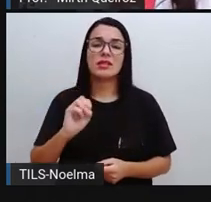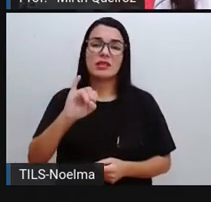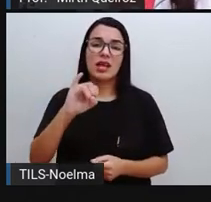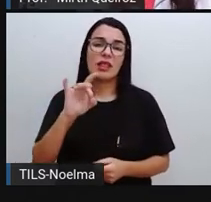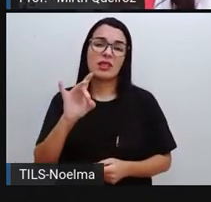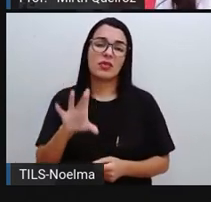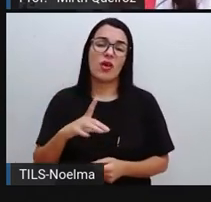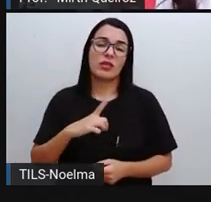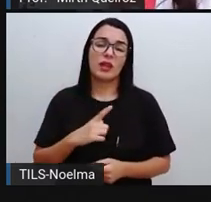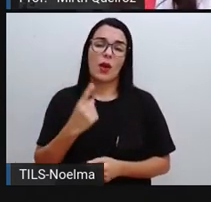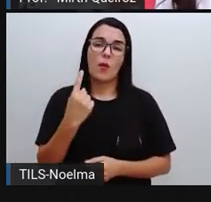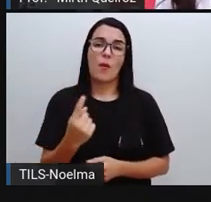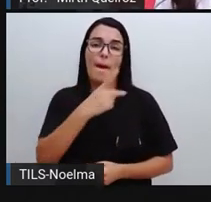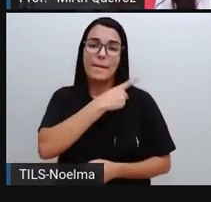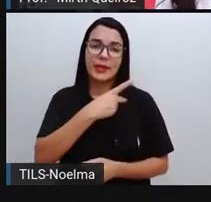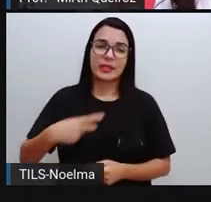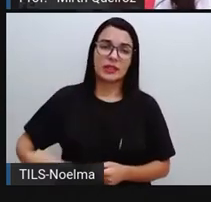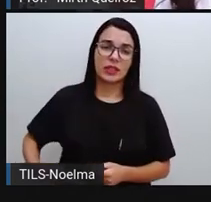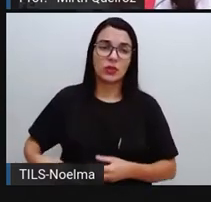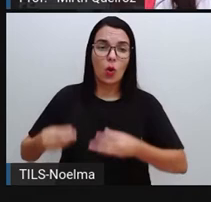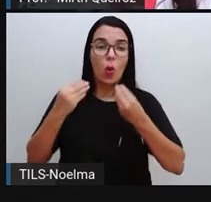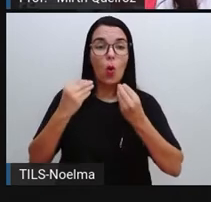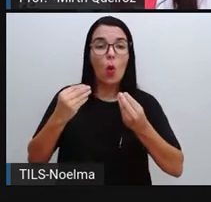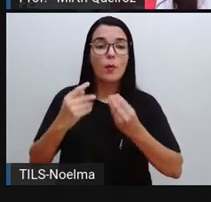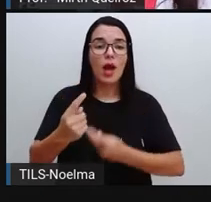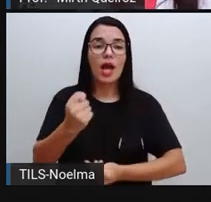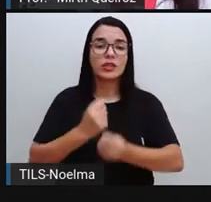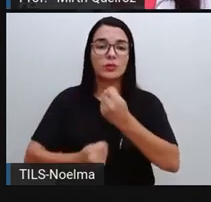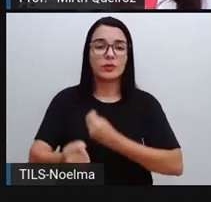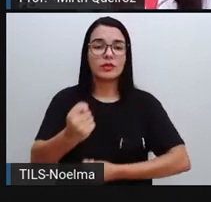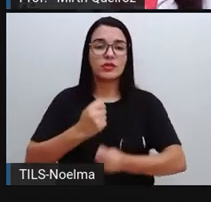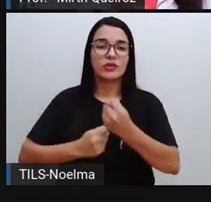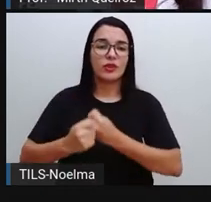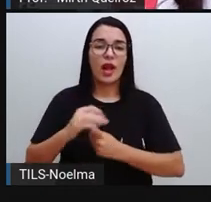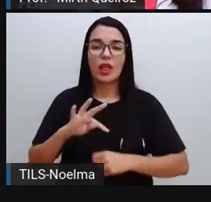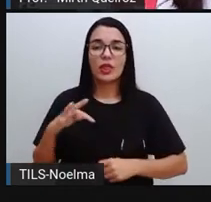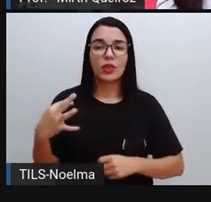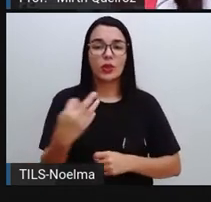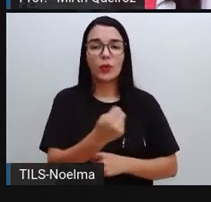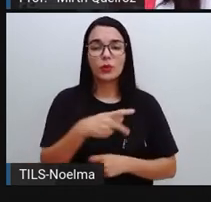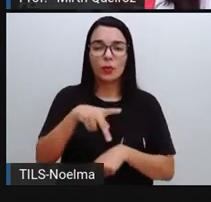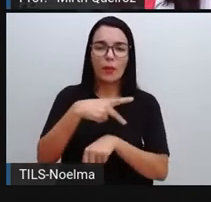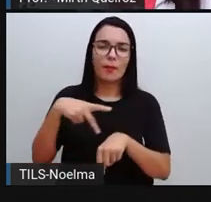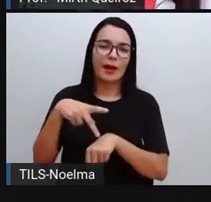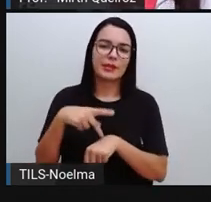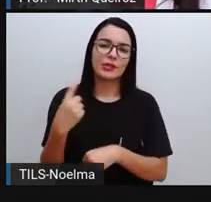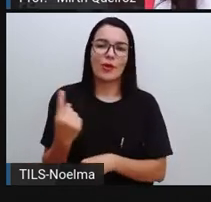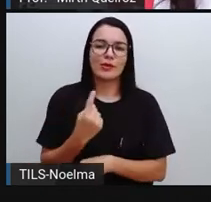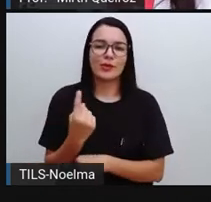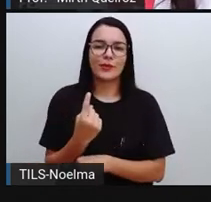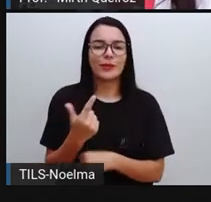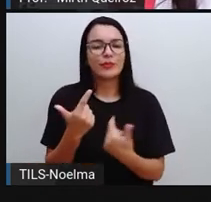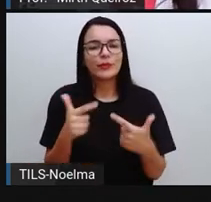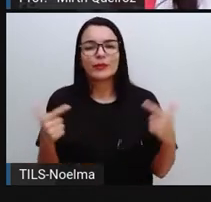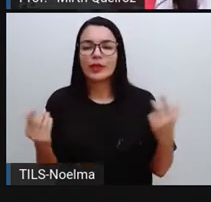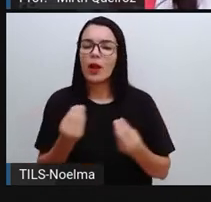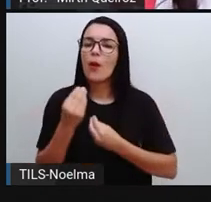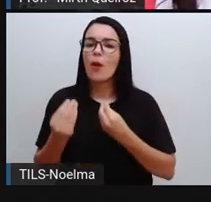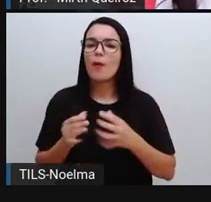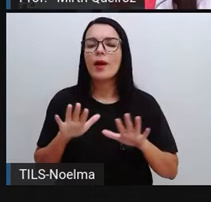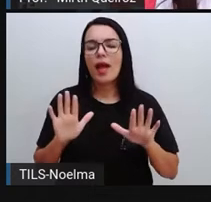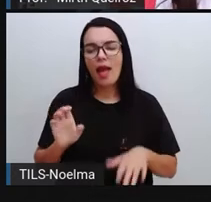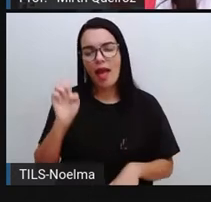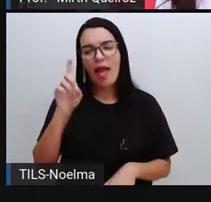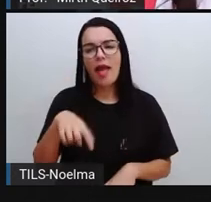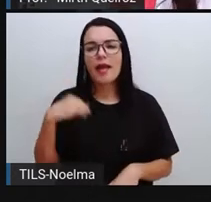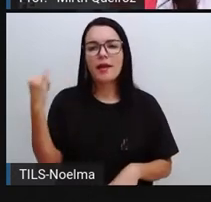que ele sozinho conseguiria, aí, neste caso, administrar todo um país, né? Então, é importante que tenha esse